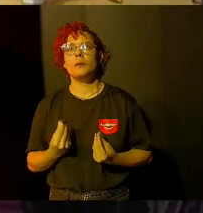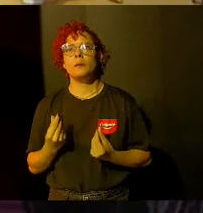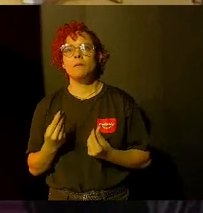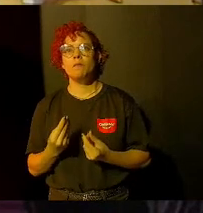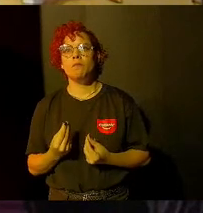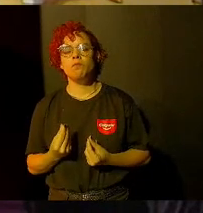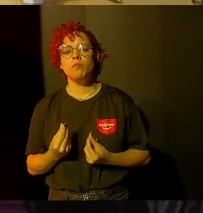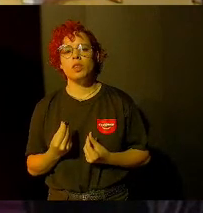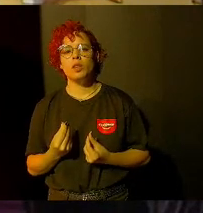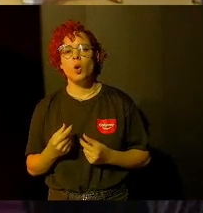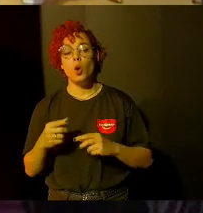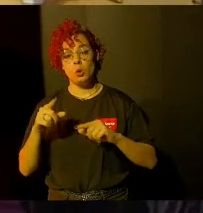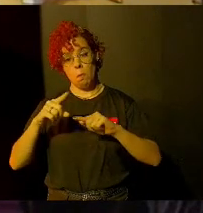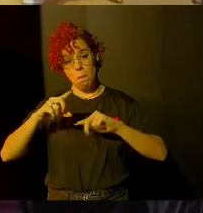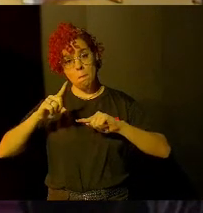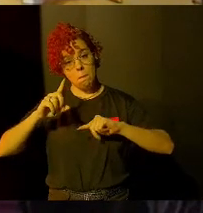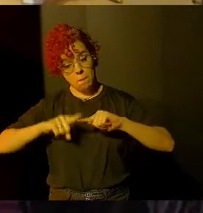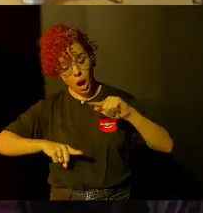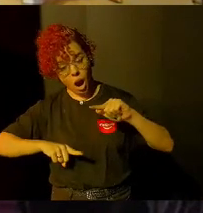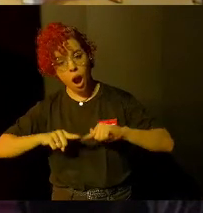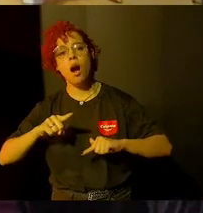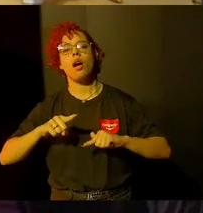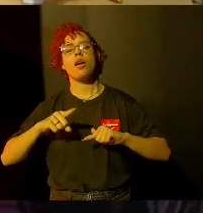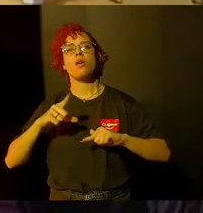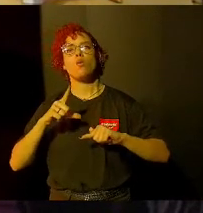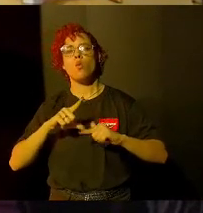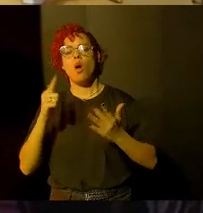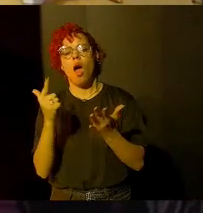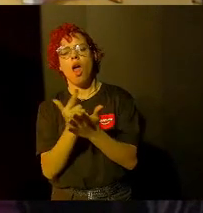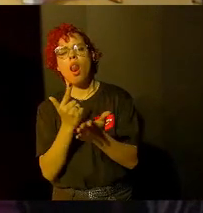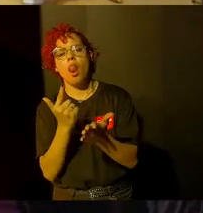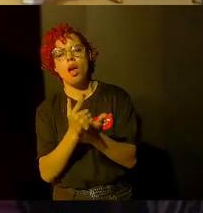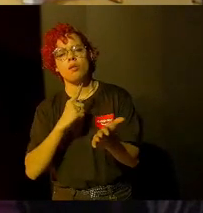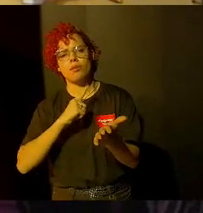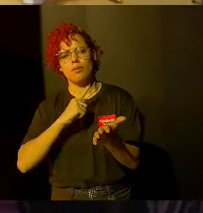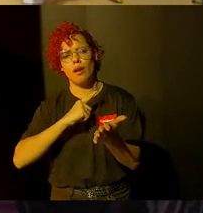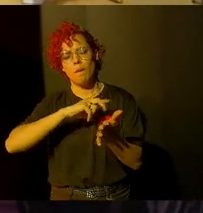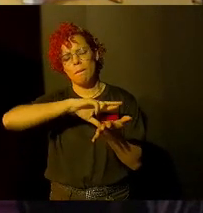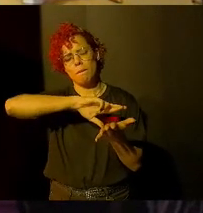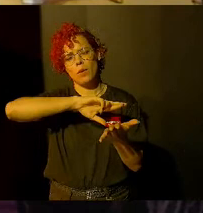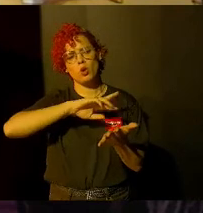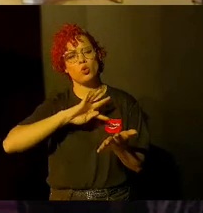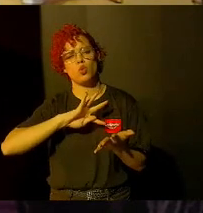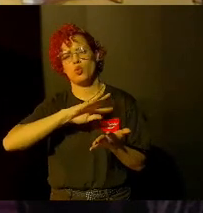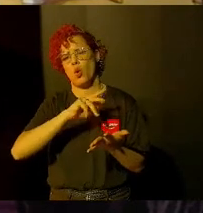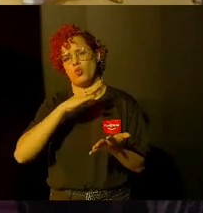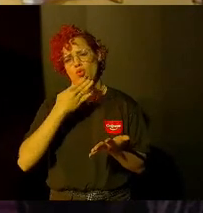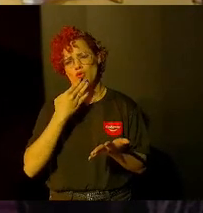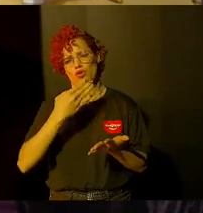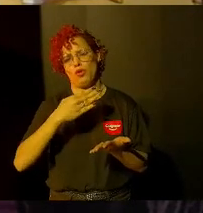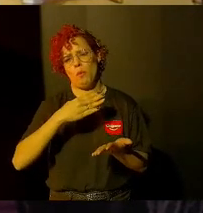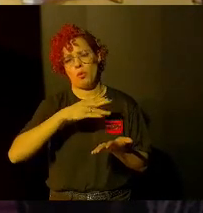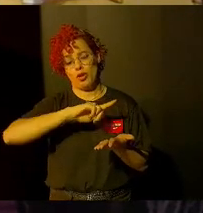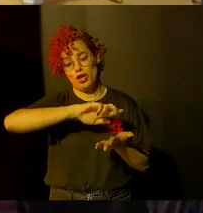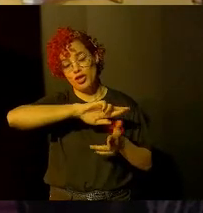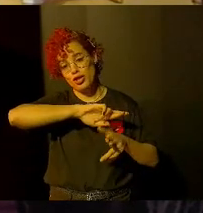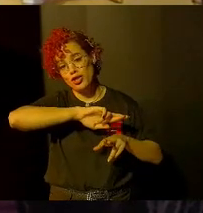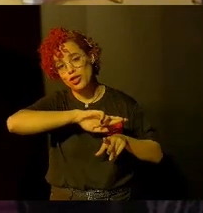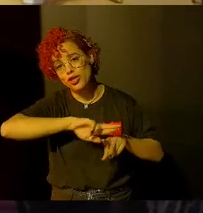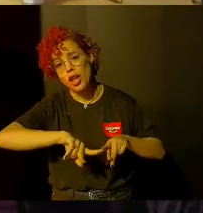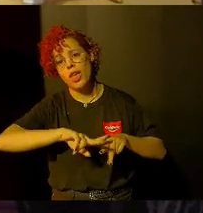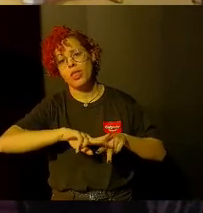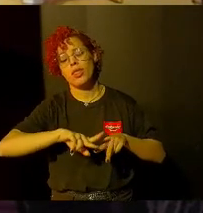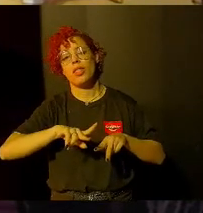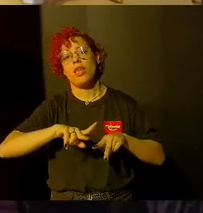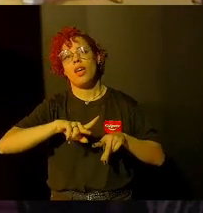materialidade o livro ele tem todo tipo de gênero literário ele saiu no